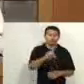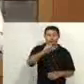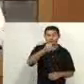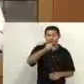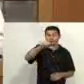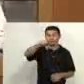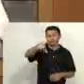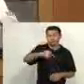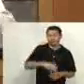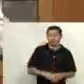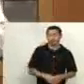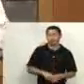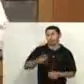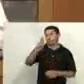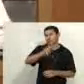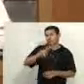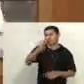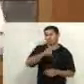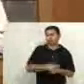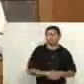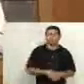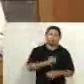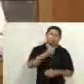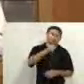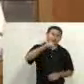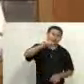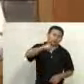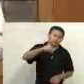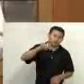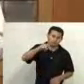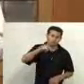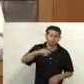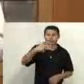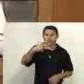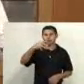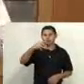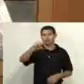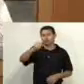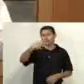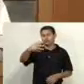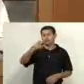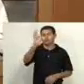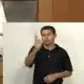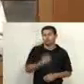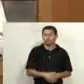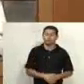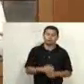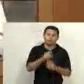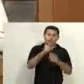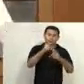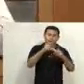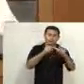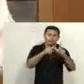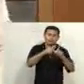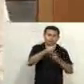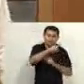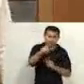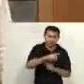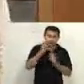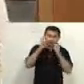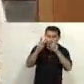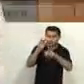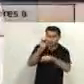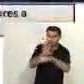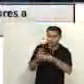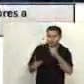23,89%, utilizando a padronização Z e a tabela padronizada Z. Certo, pessoal? Então vamos